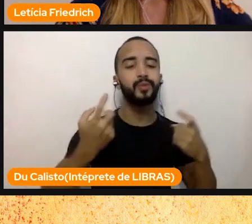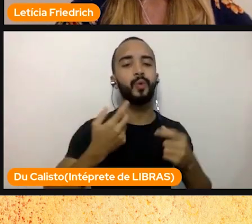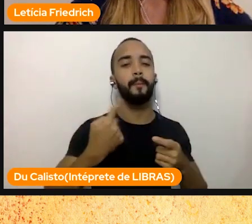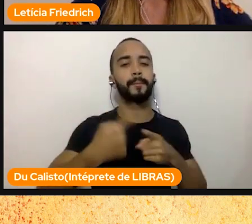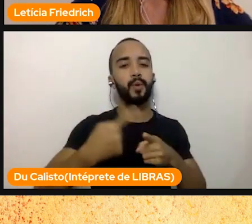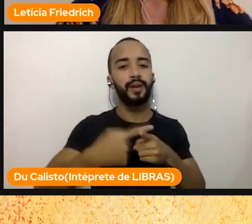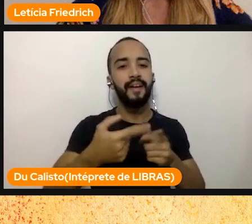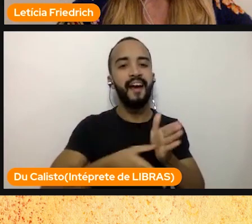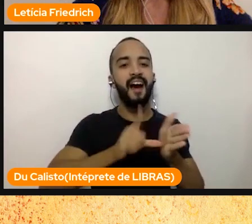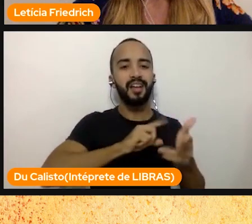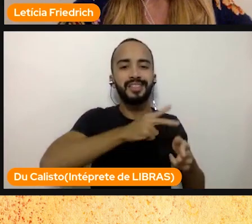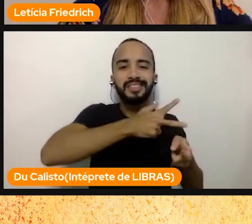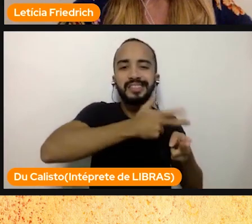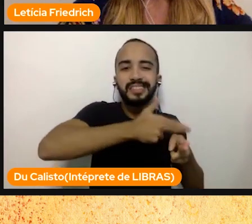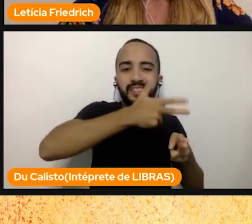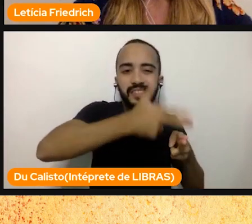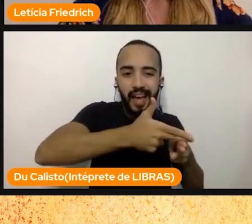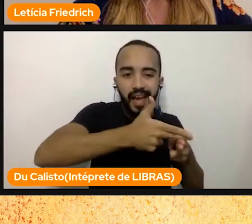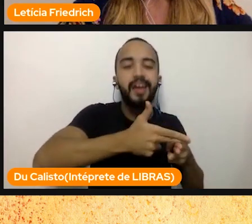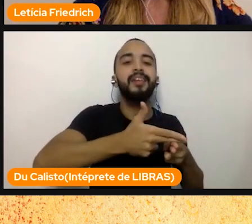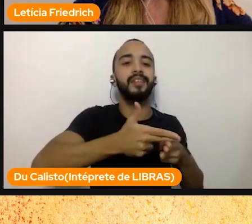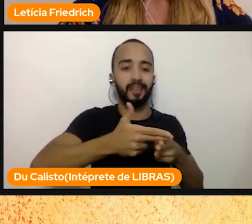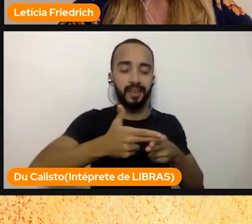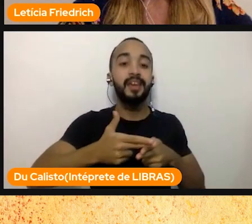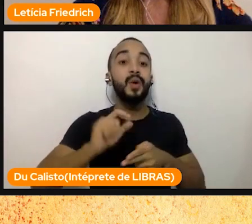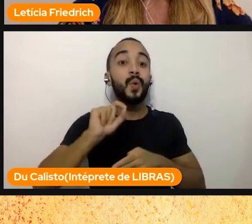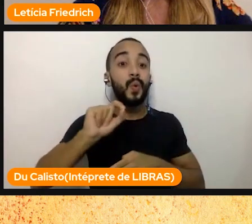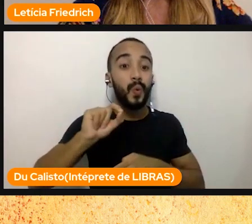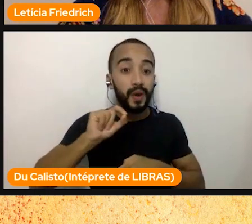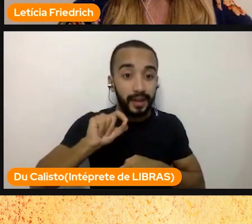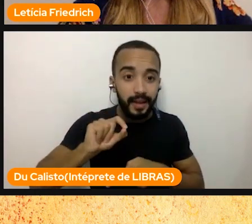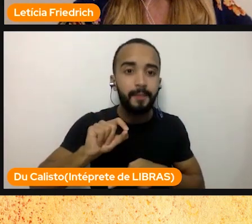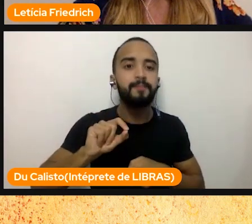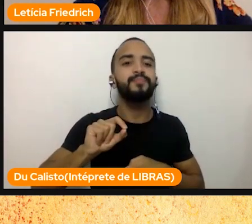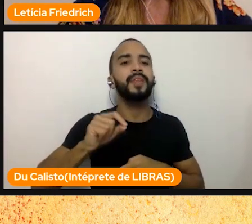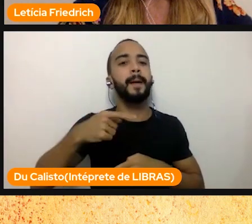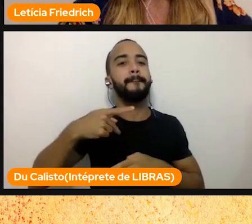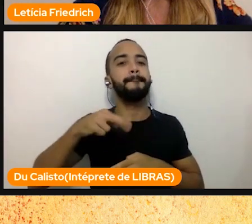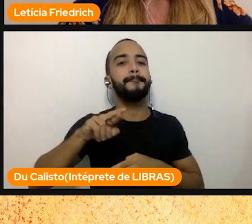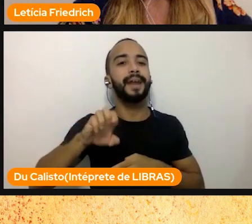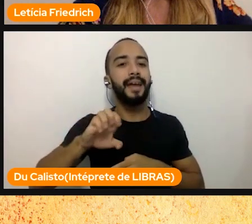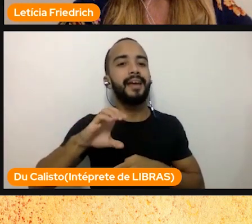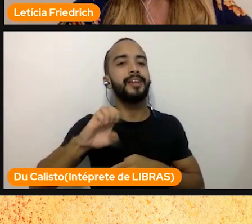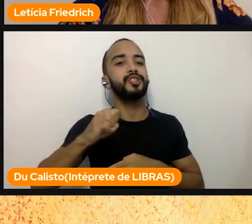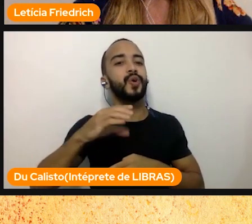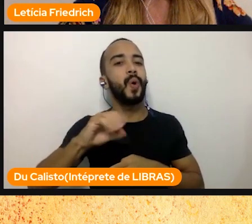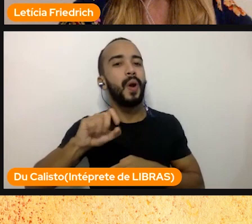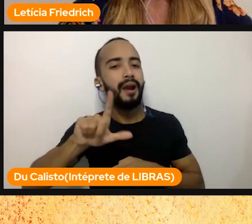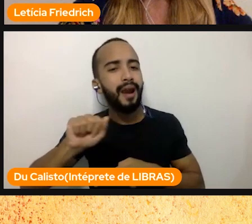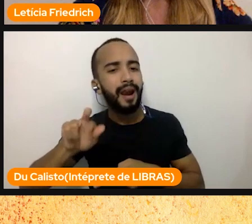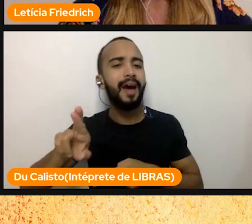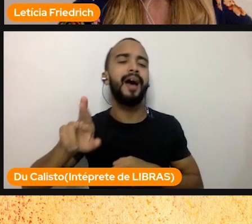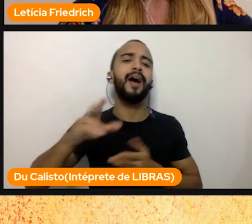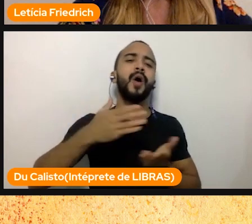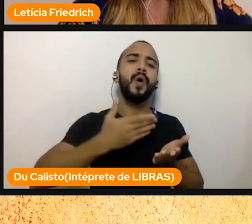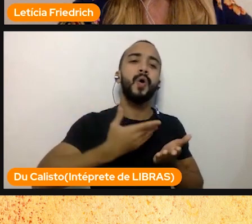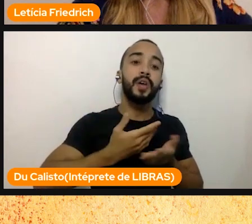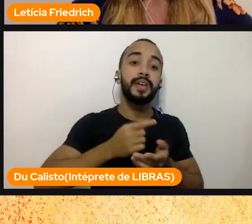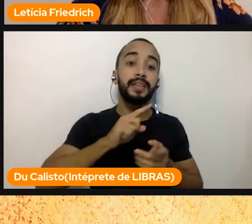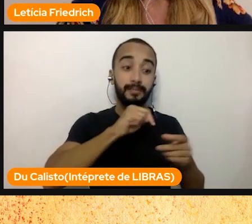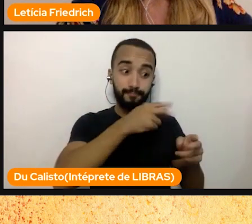série, nossa primeira série pré-escolar, e estava no começo, assim, no meio da produção, do Jangadeiros. Então a gente